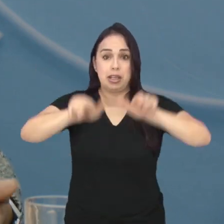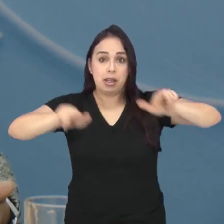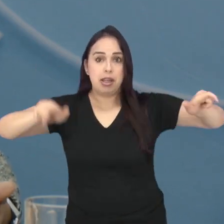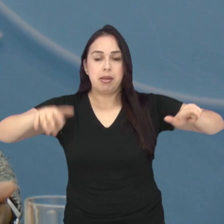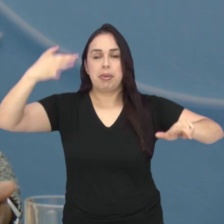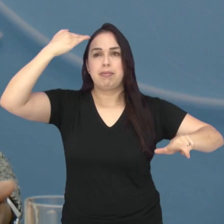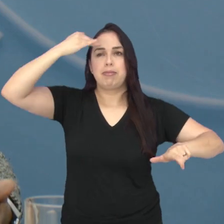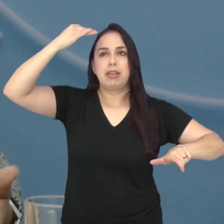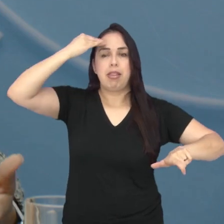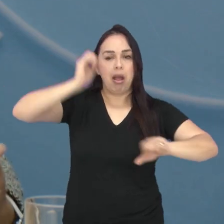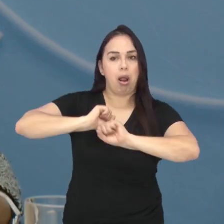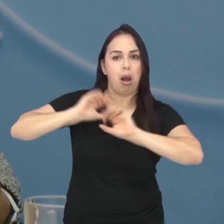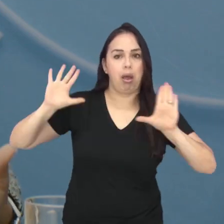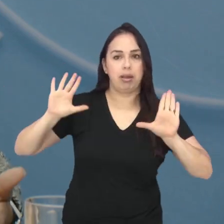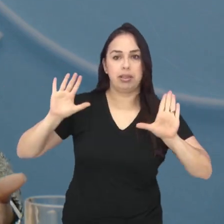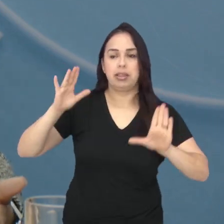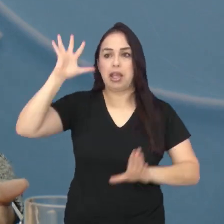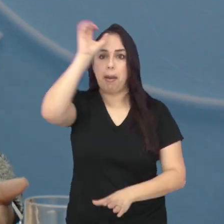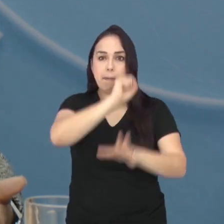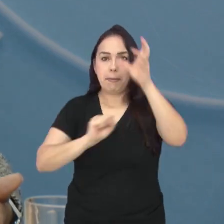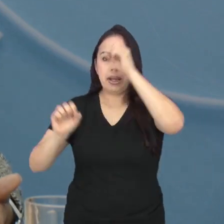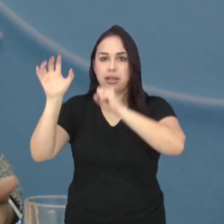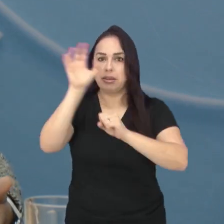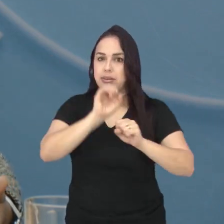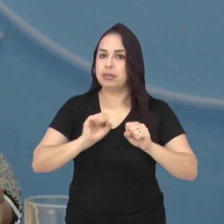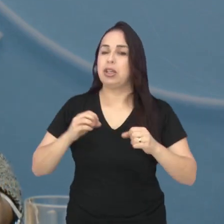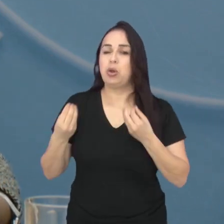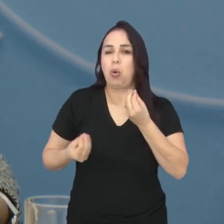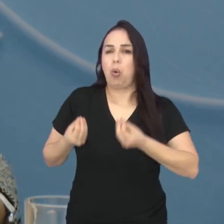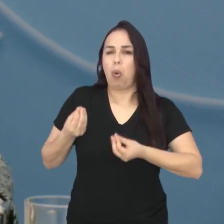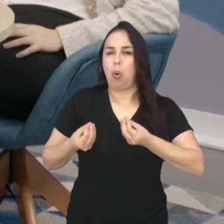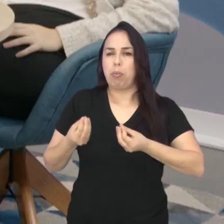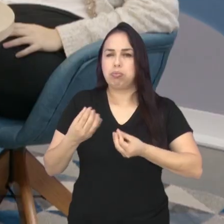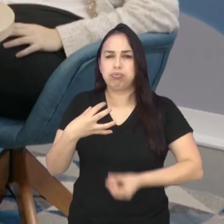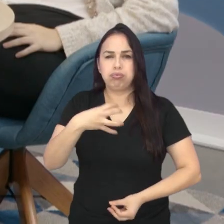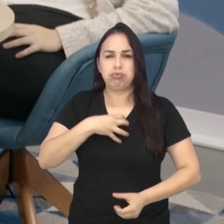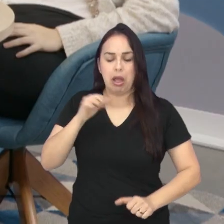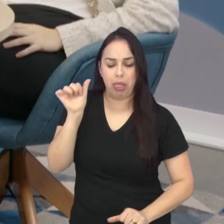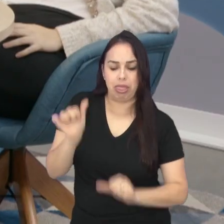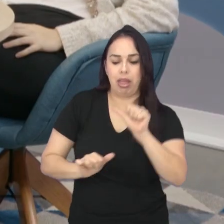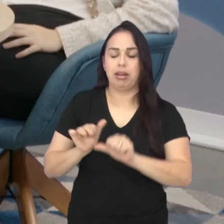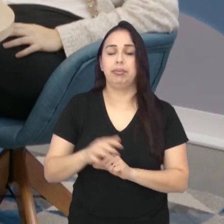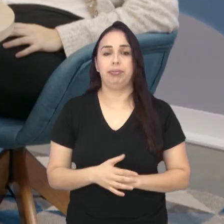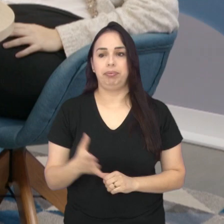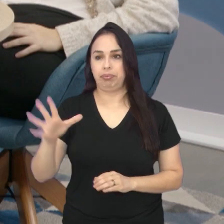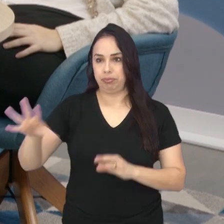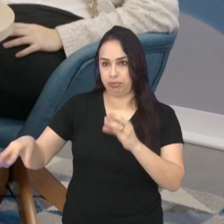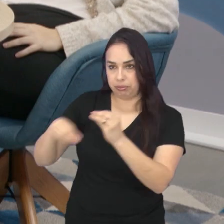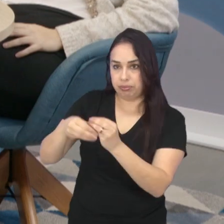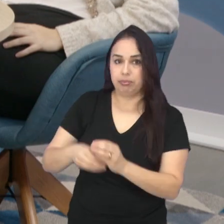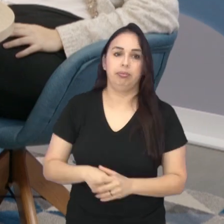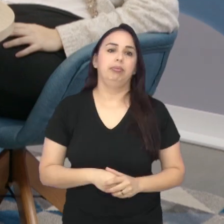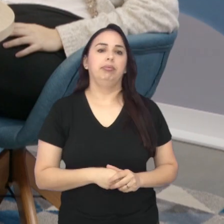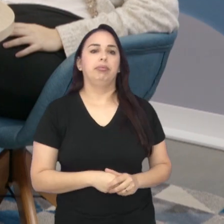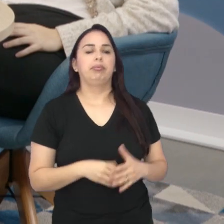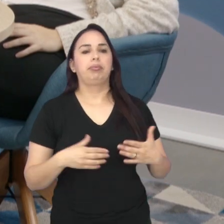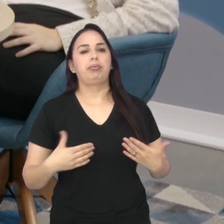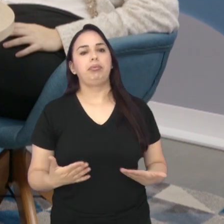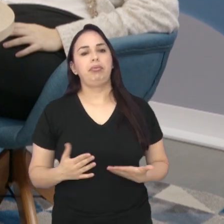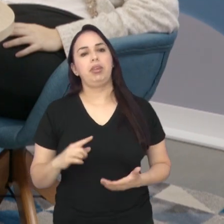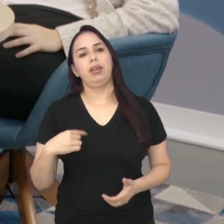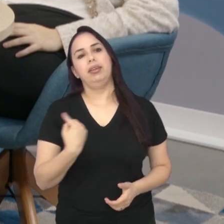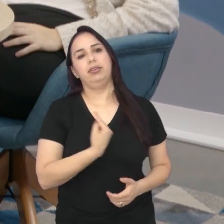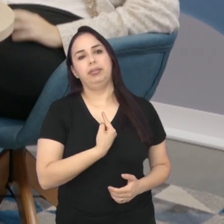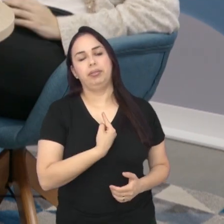poderem reconhecer e aprender a lidar com tudo isso. Larissa, quer fazer alguma colocação? Então, quando a